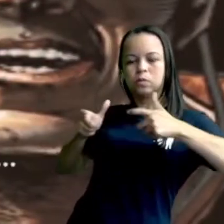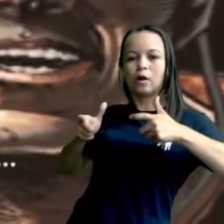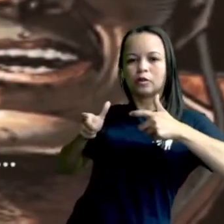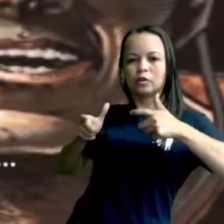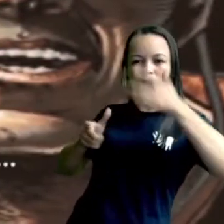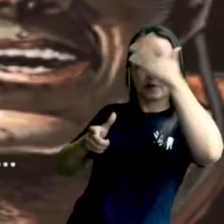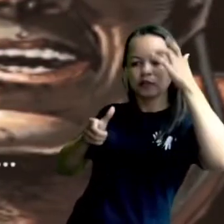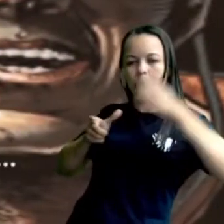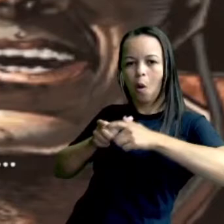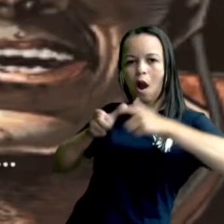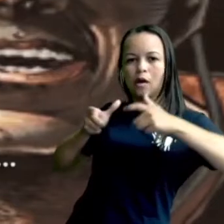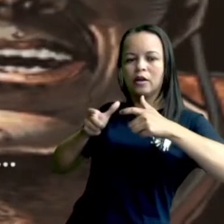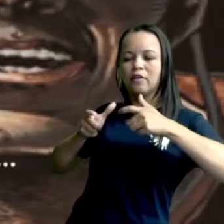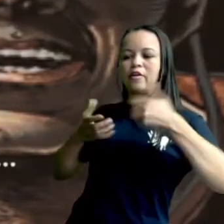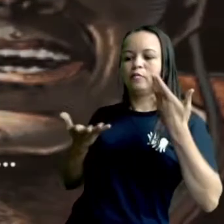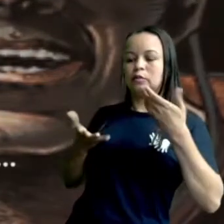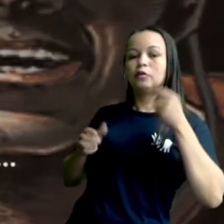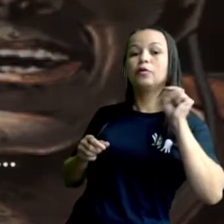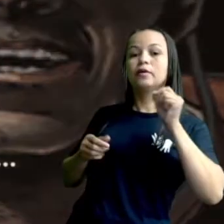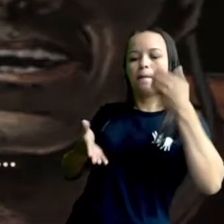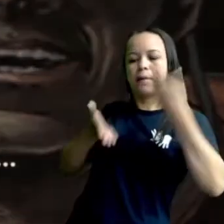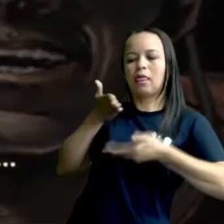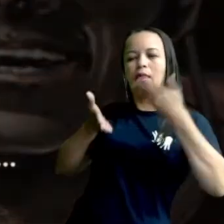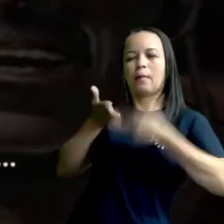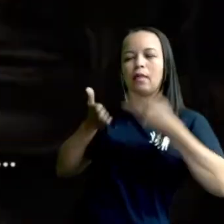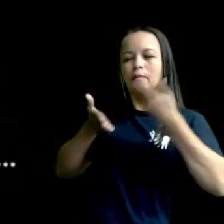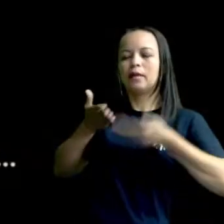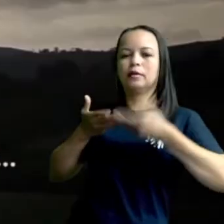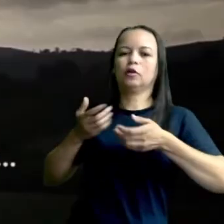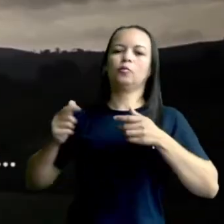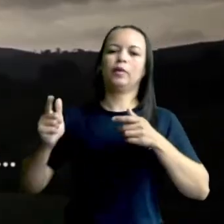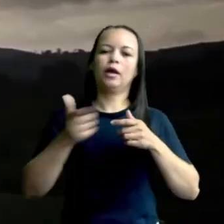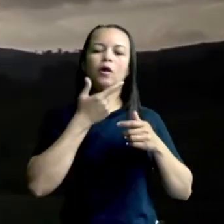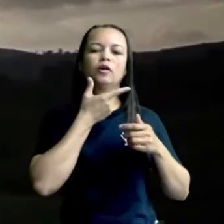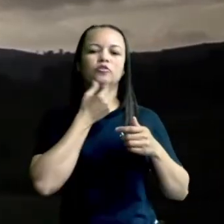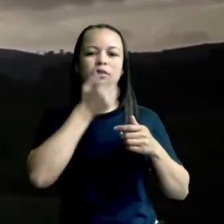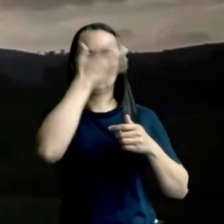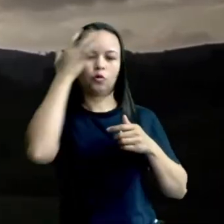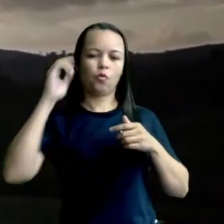número, viram-se derrotados pelos bravos defensores de nossa terra.